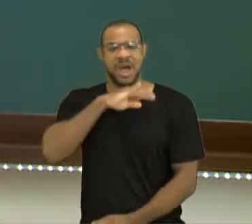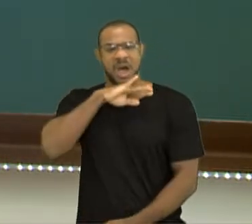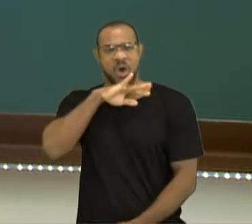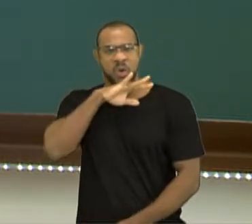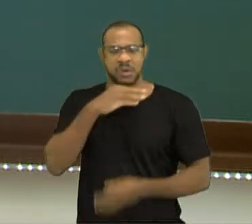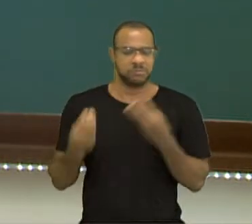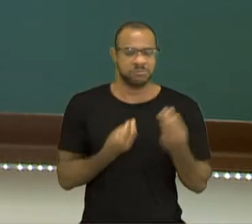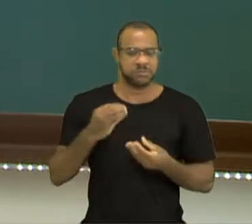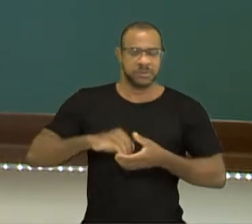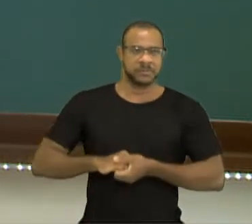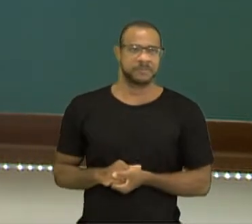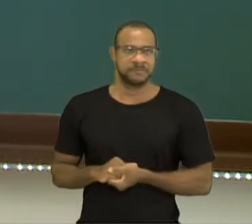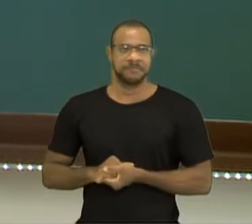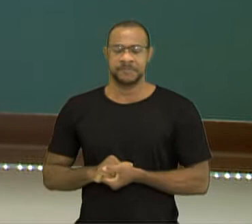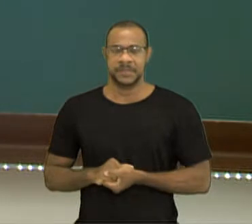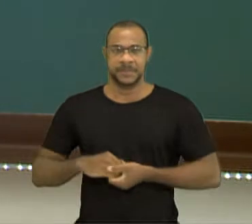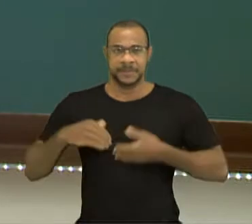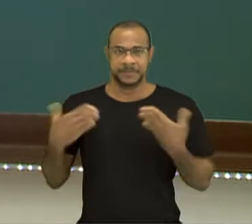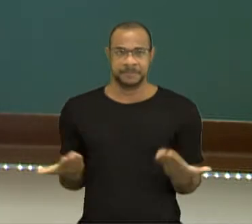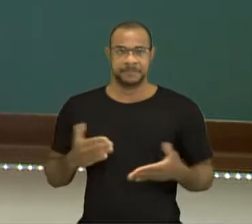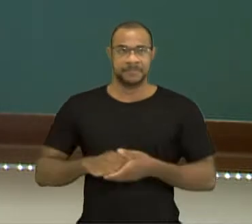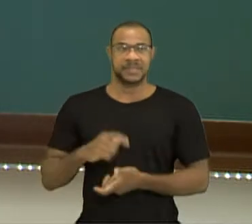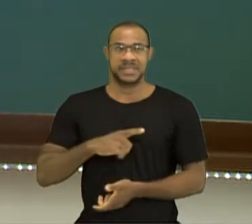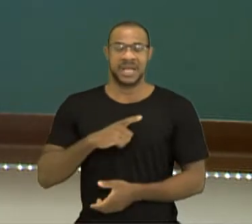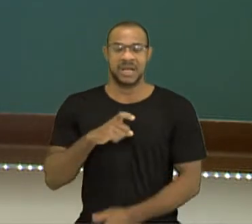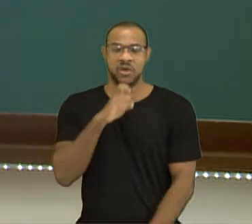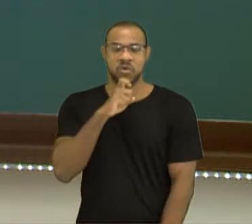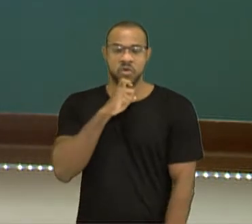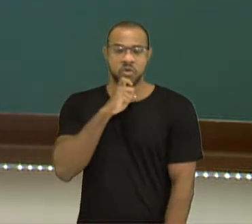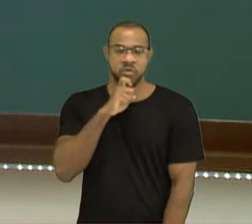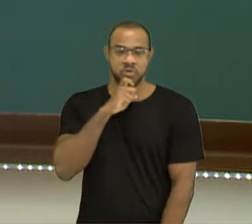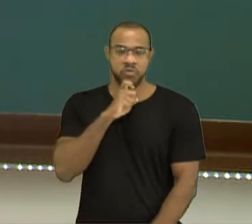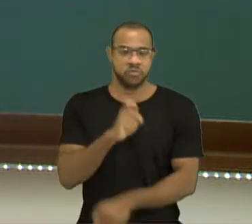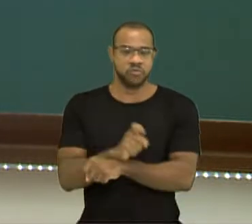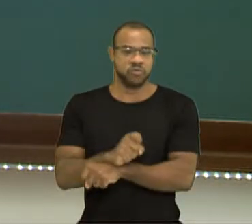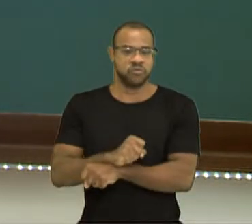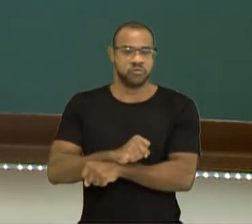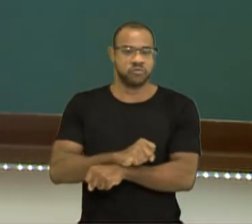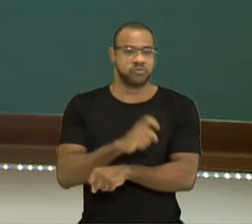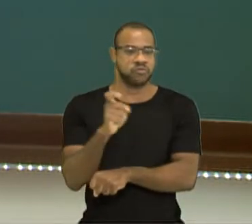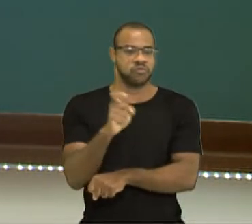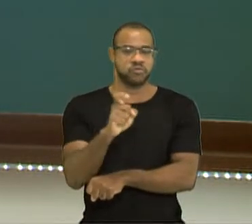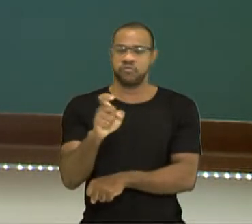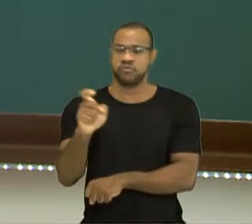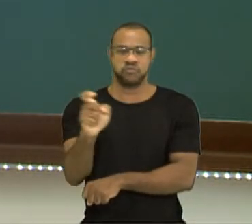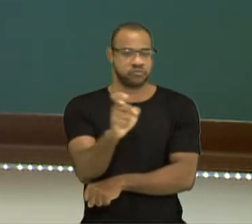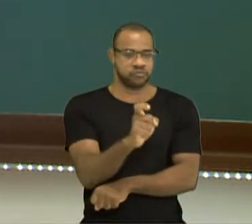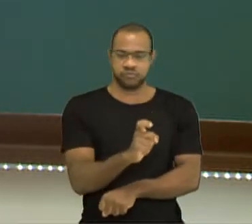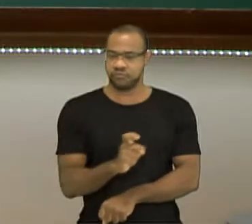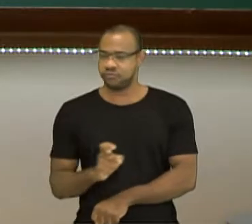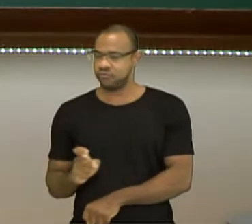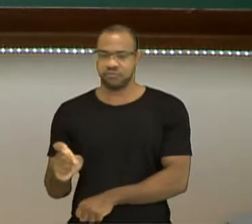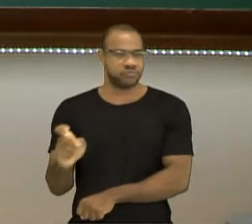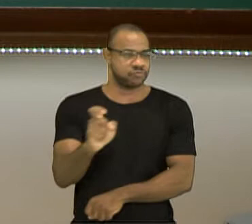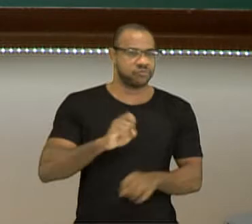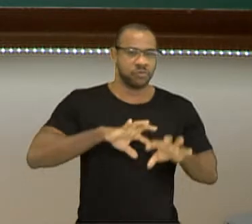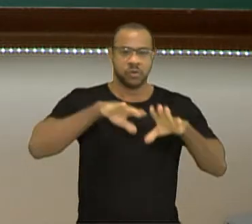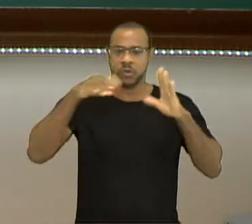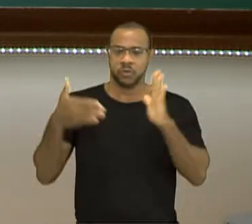eterno, o que está congelando todo o reino, ok? So basically that is the